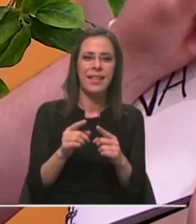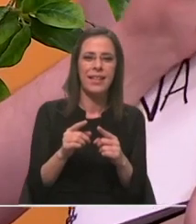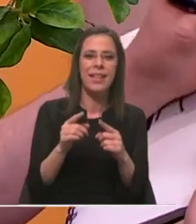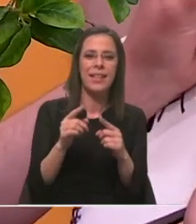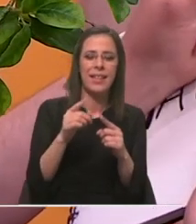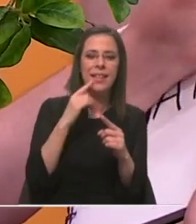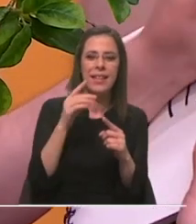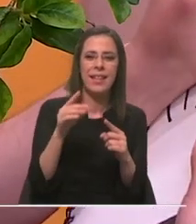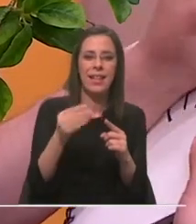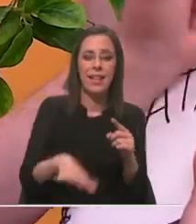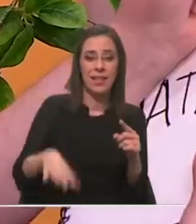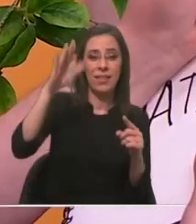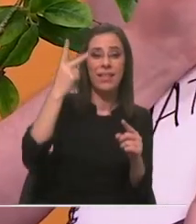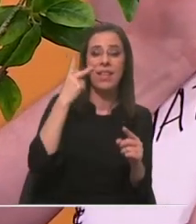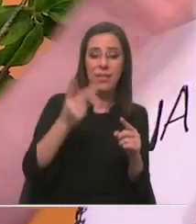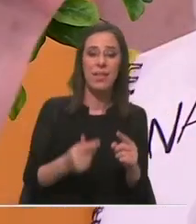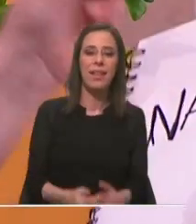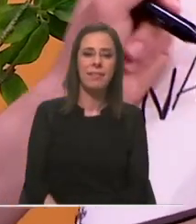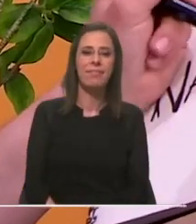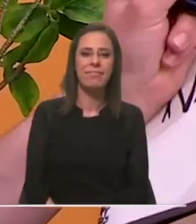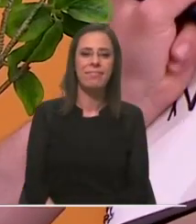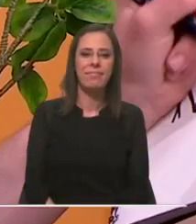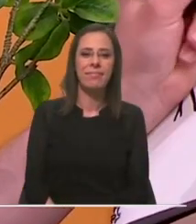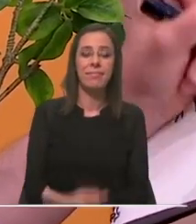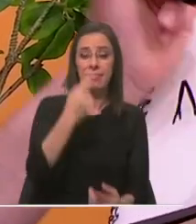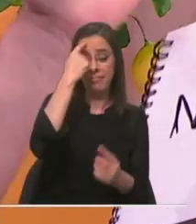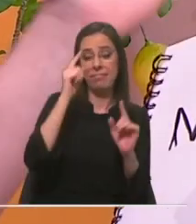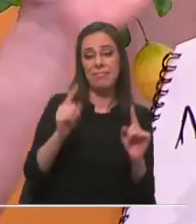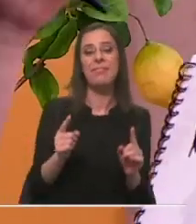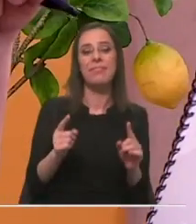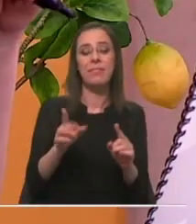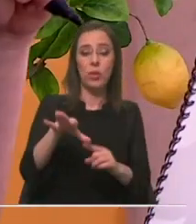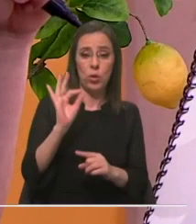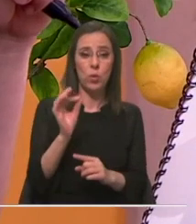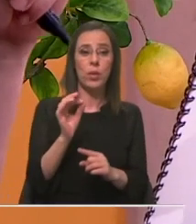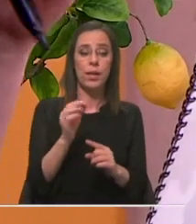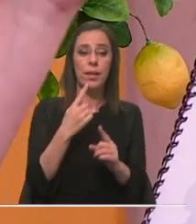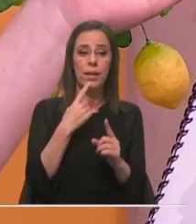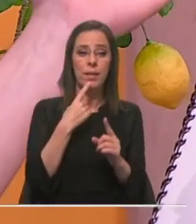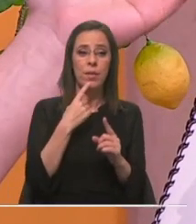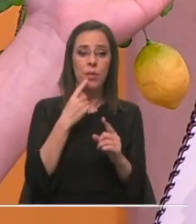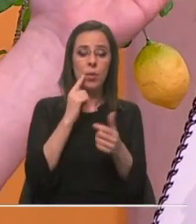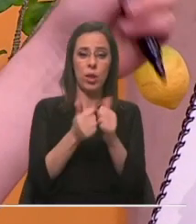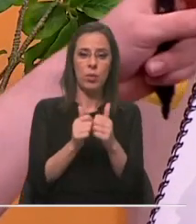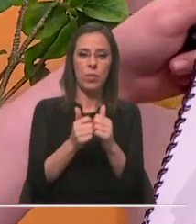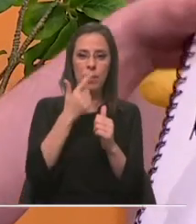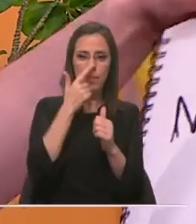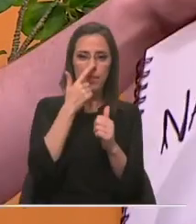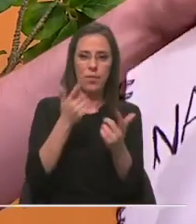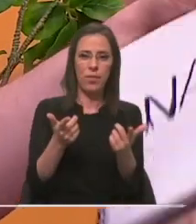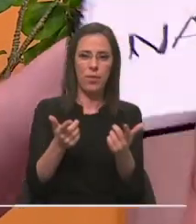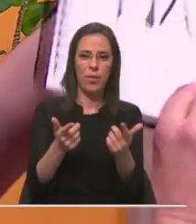A infância e a vida. É? Sim. Estás a pensar, escolheste a pergunta, o desporto preferido?